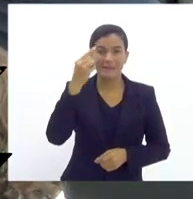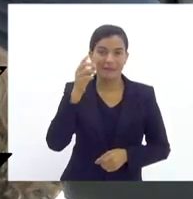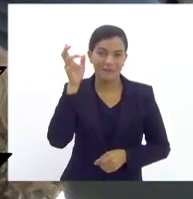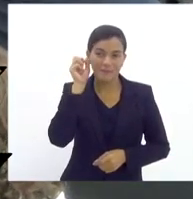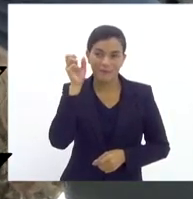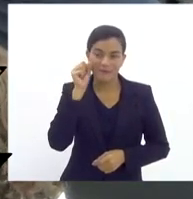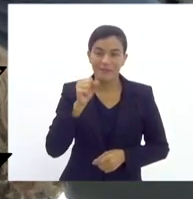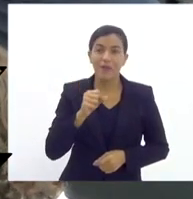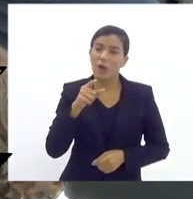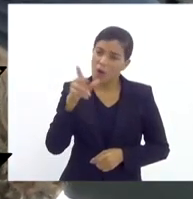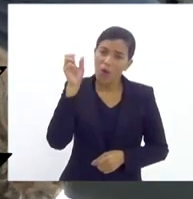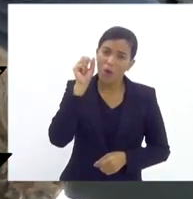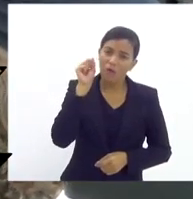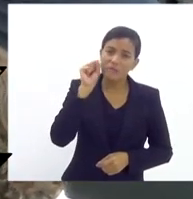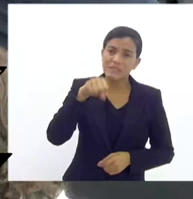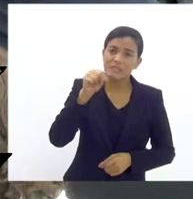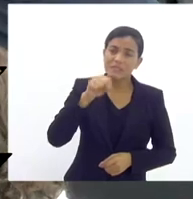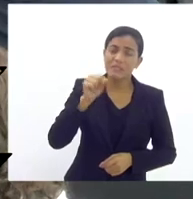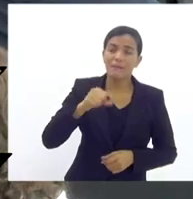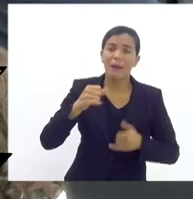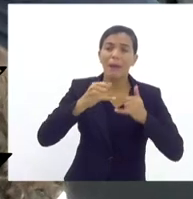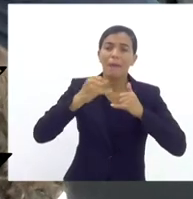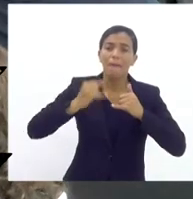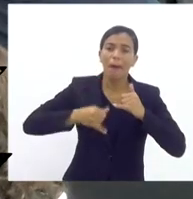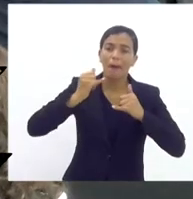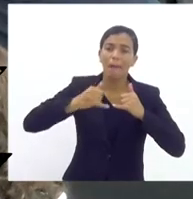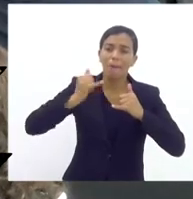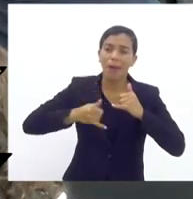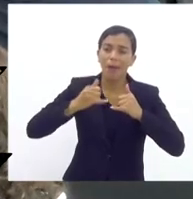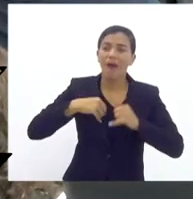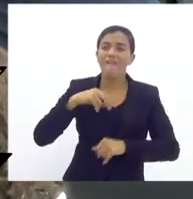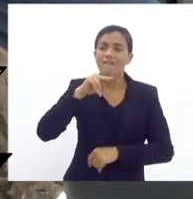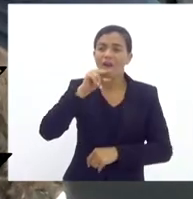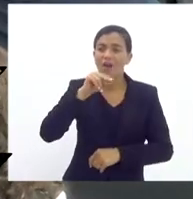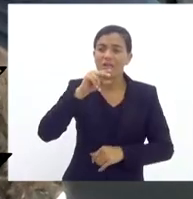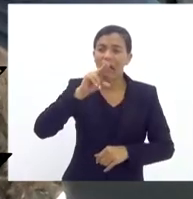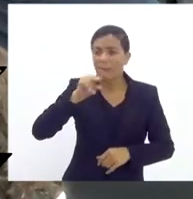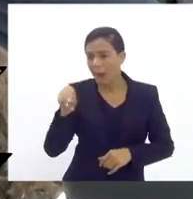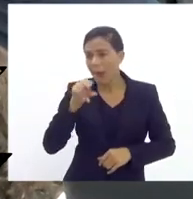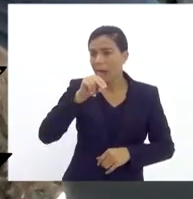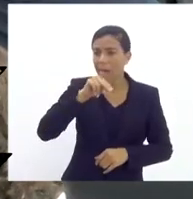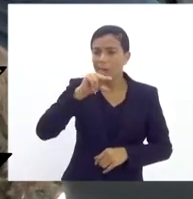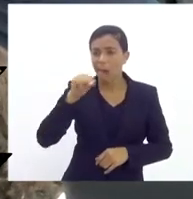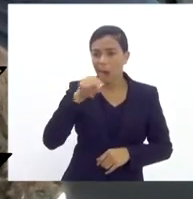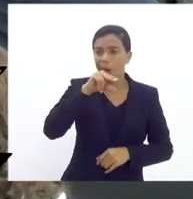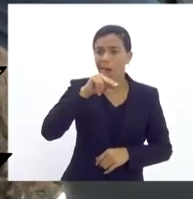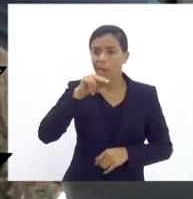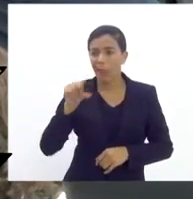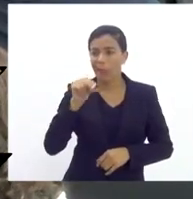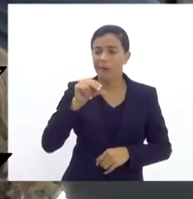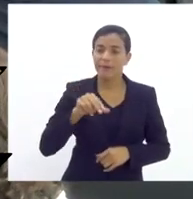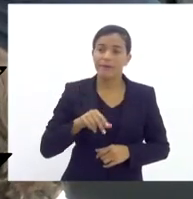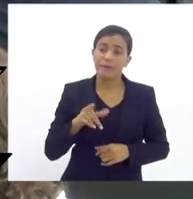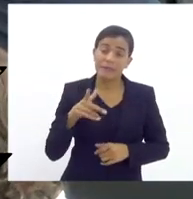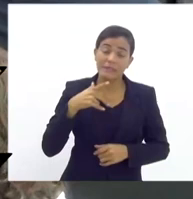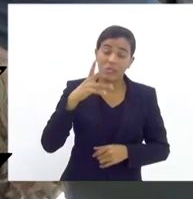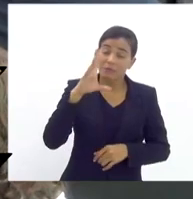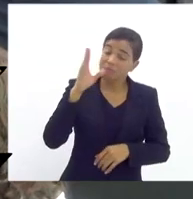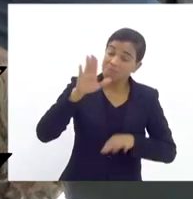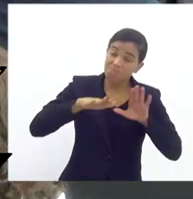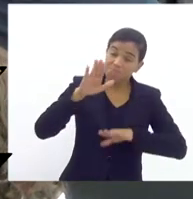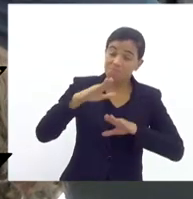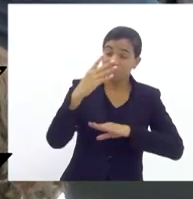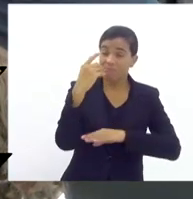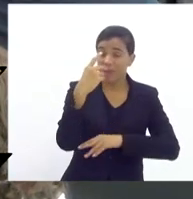a gente ouve só que na maior parte do tempo agora no finalzinho tá travando aí se fechar a câmera de